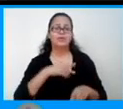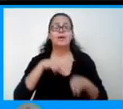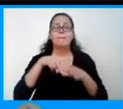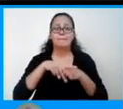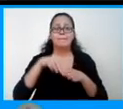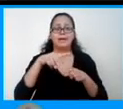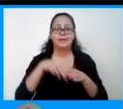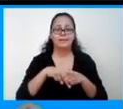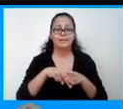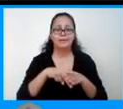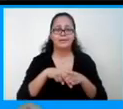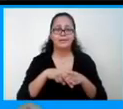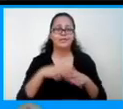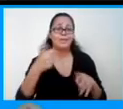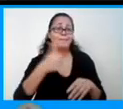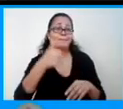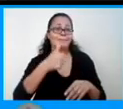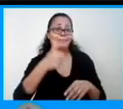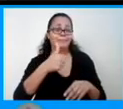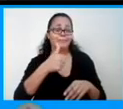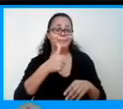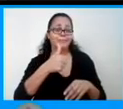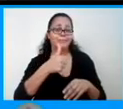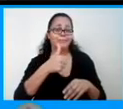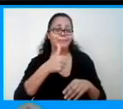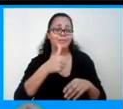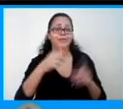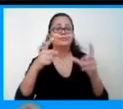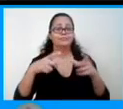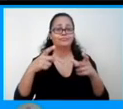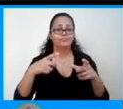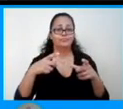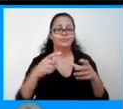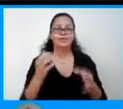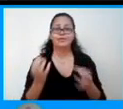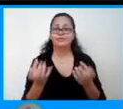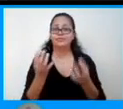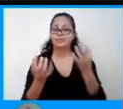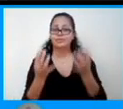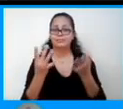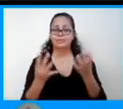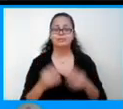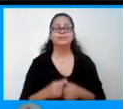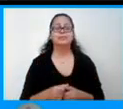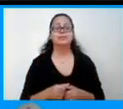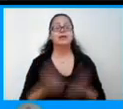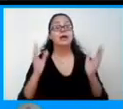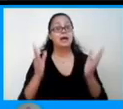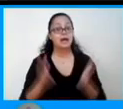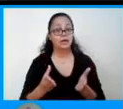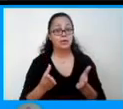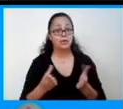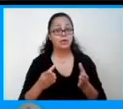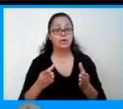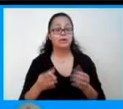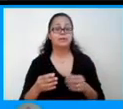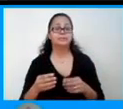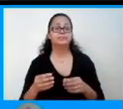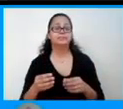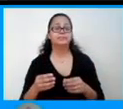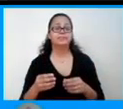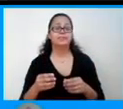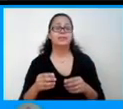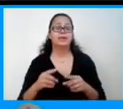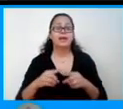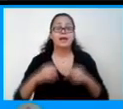a quantidade de queimadas no nosso estado. Vamos falar agora da inversão térmica. A inversão térmica